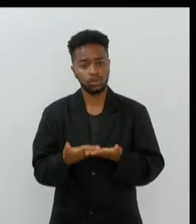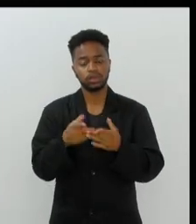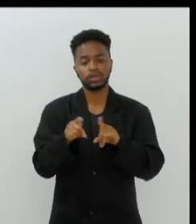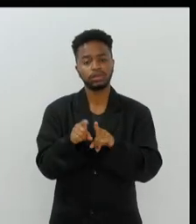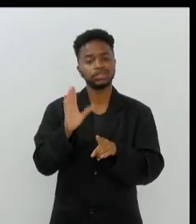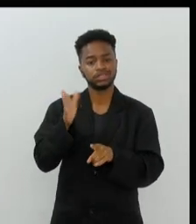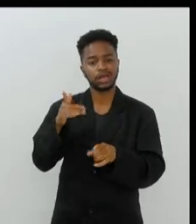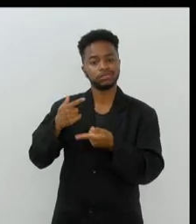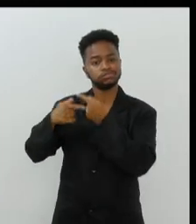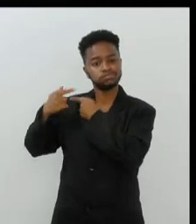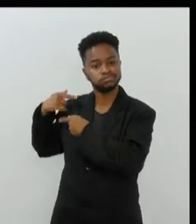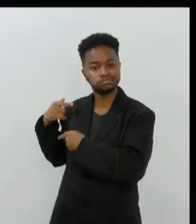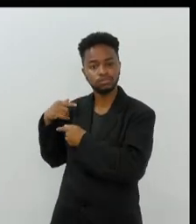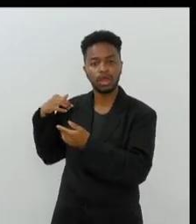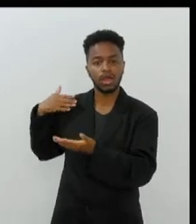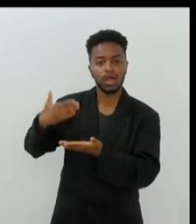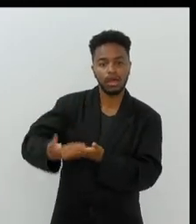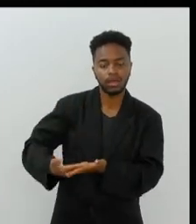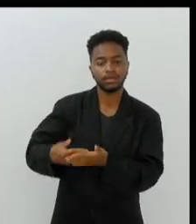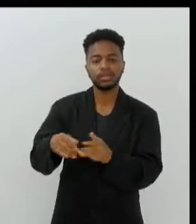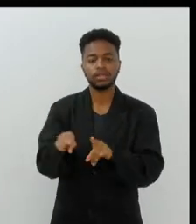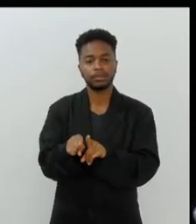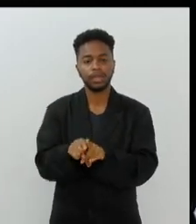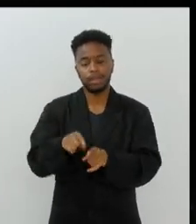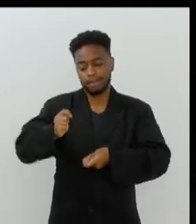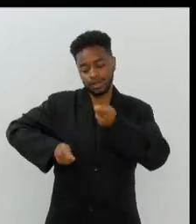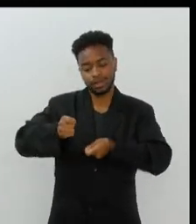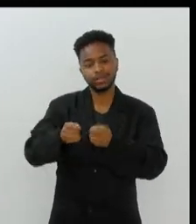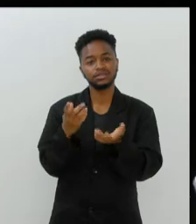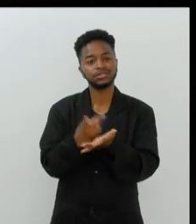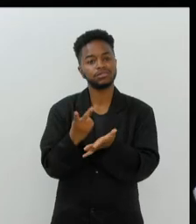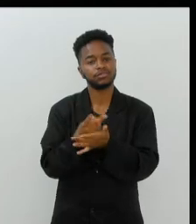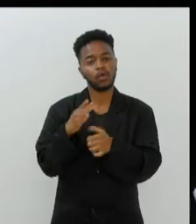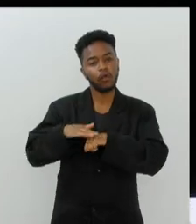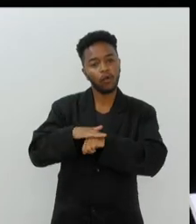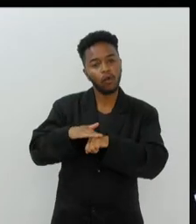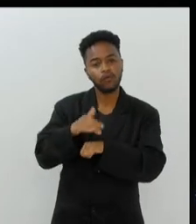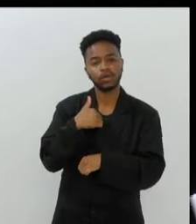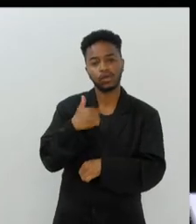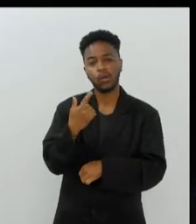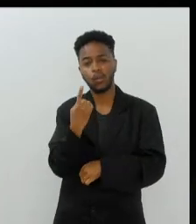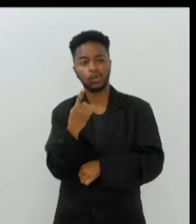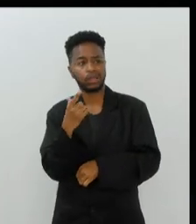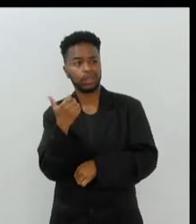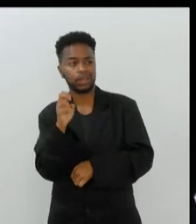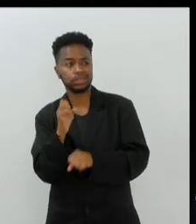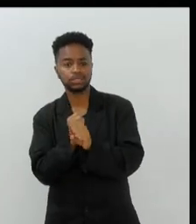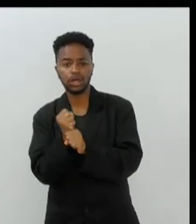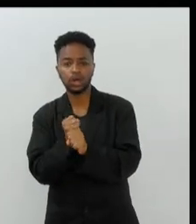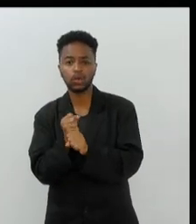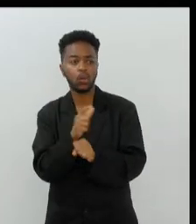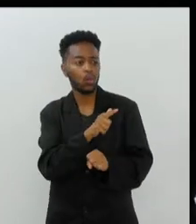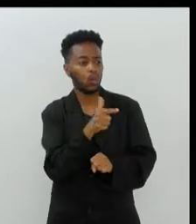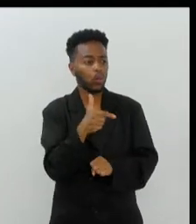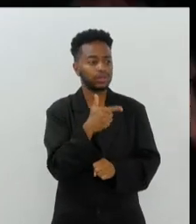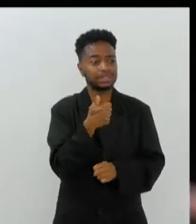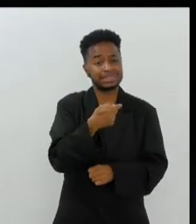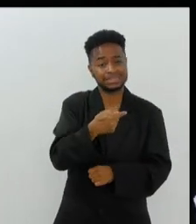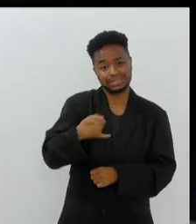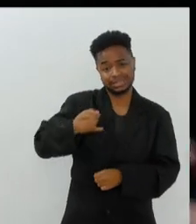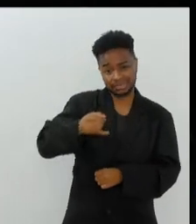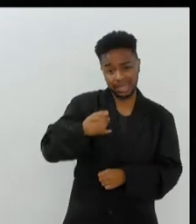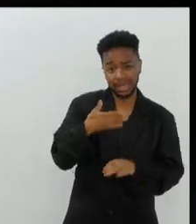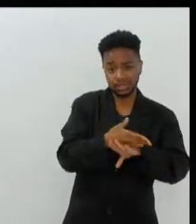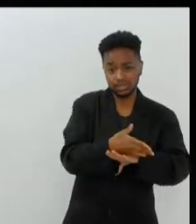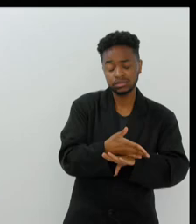da escola e já veio há muitos anos. É, os meninos da bateria conversam muito comigo, muito. Um tá lá há 15 anos, o outro é porto desde os 7